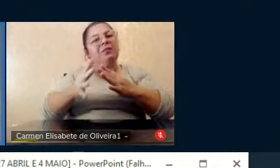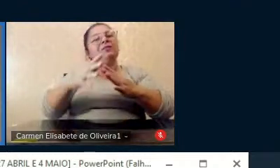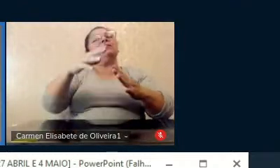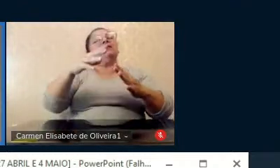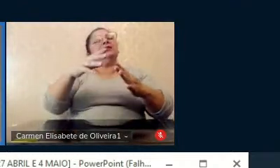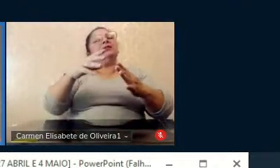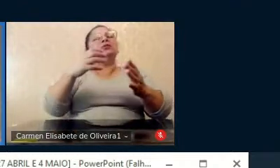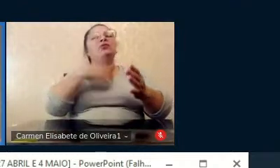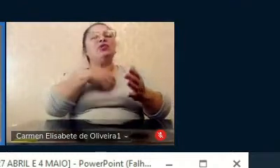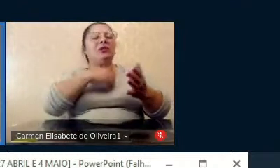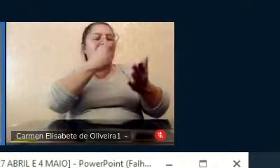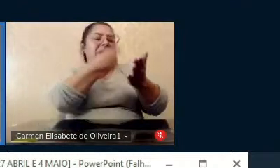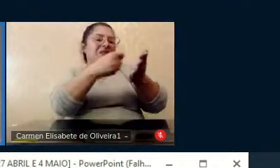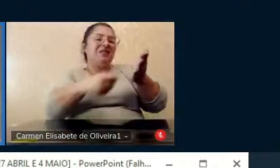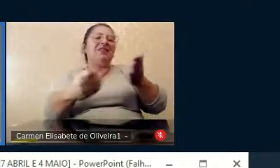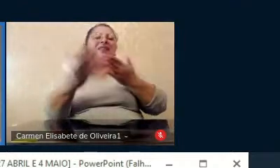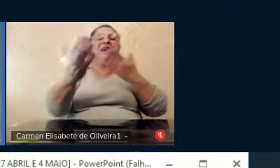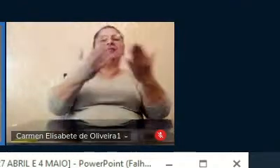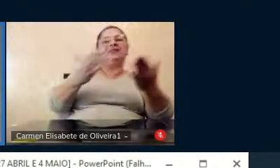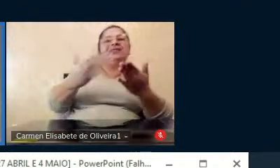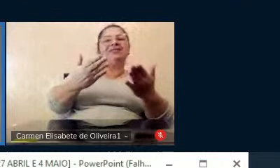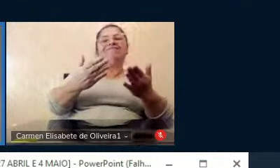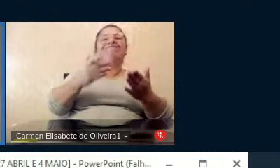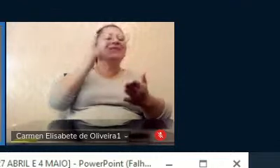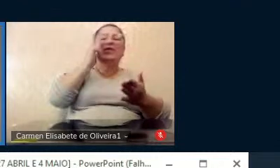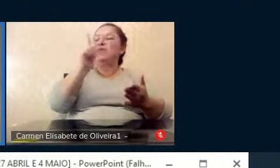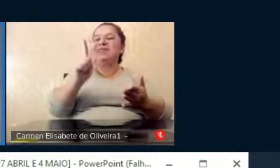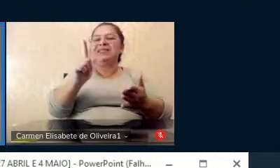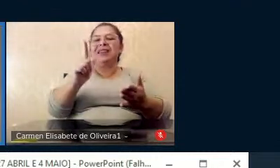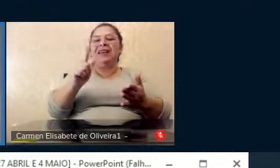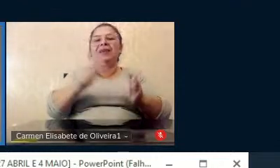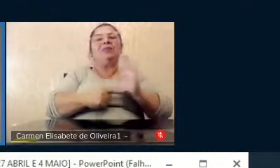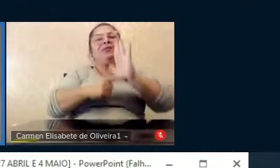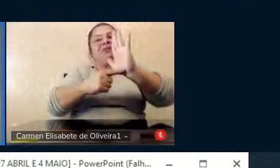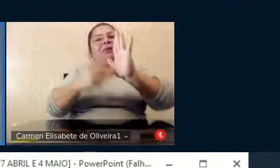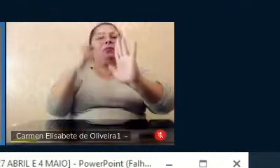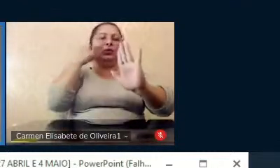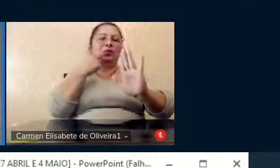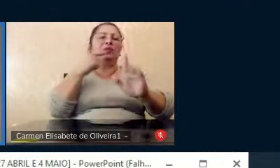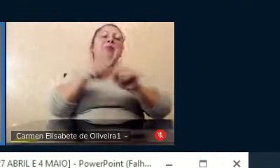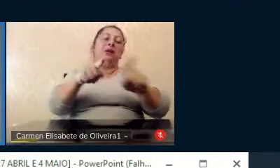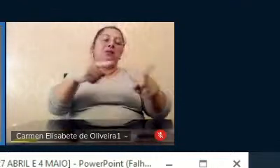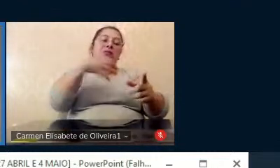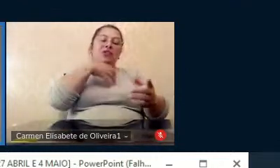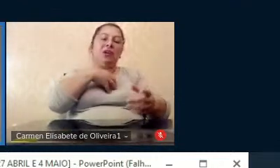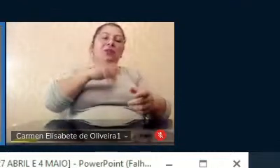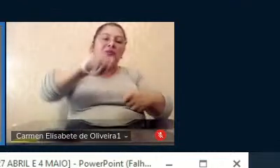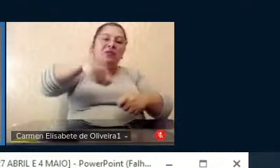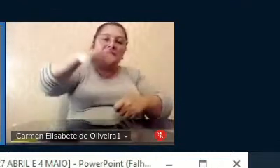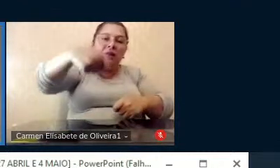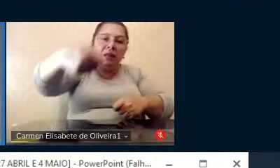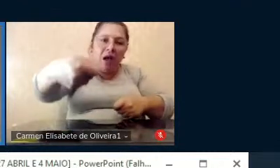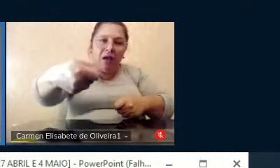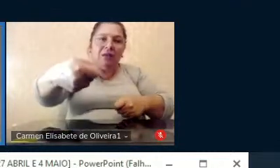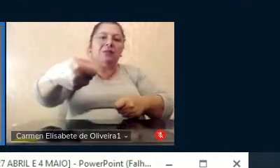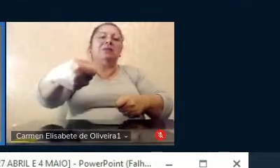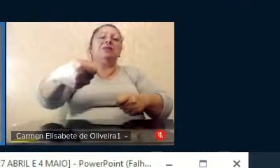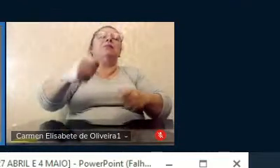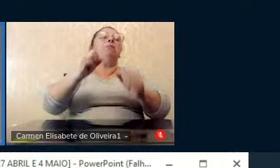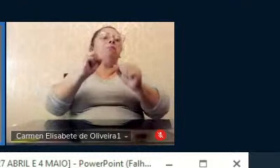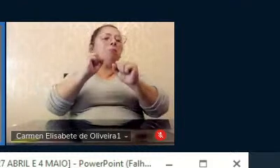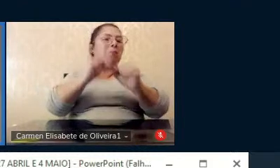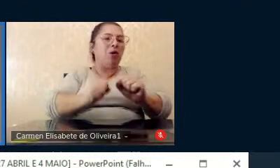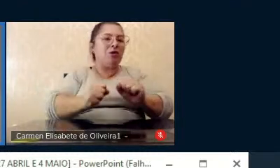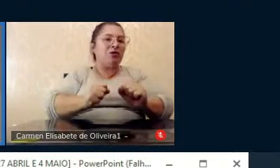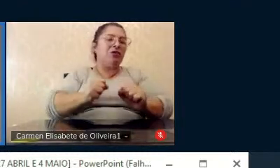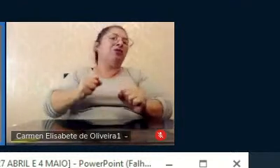forma escrita, ela muitas vezes não tem grande alcance, mas pela forma sinalizada e com todas